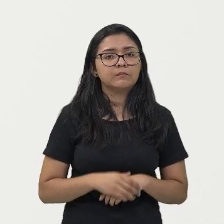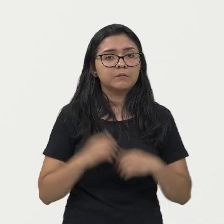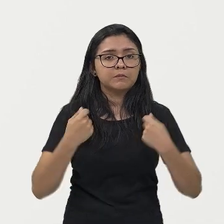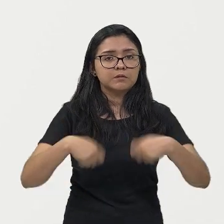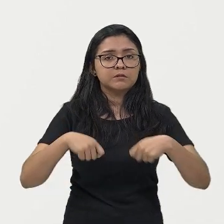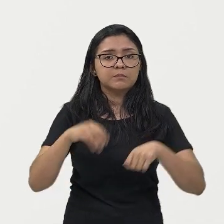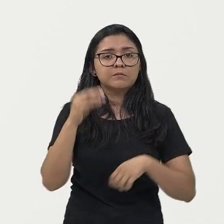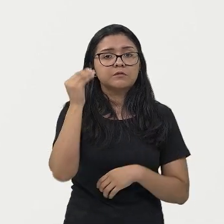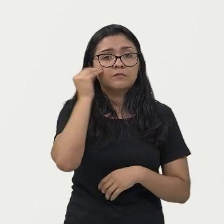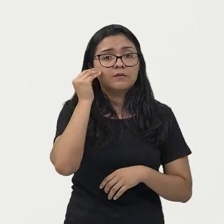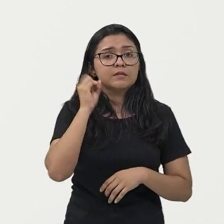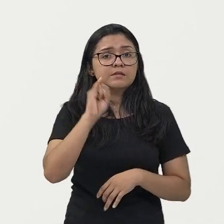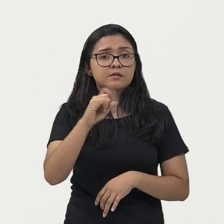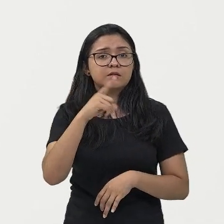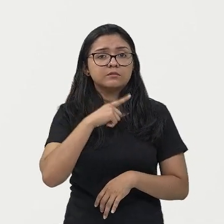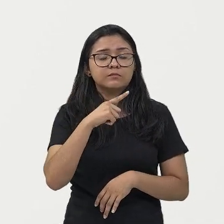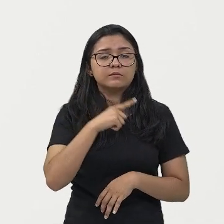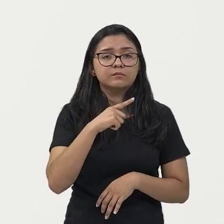se existe